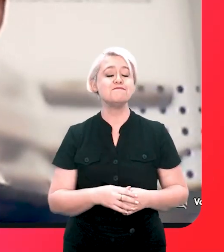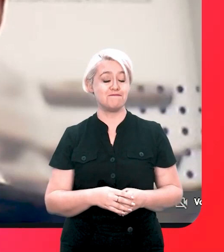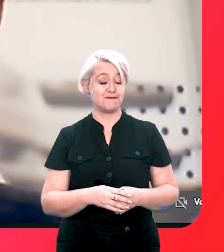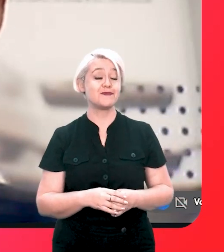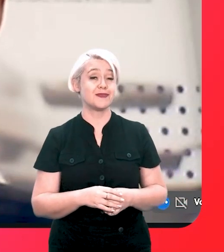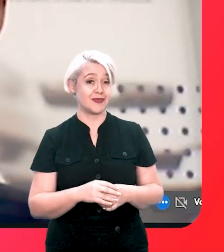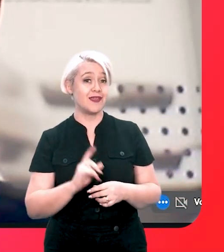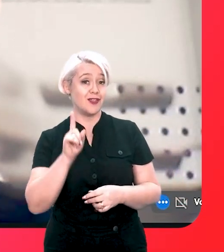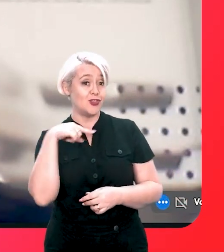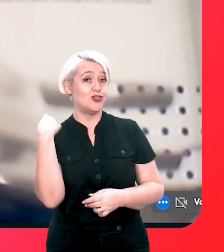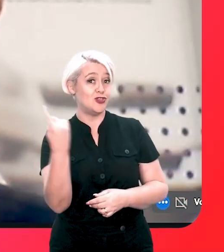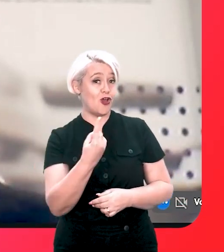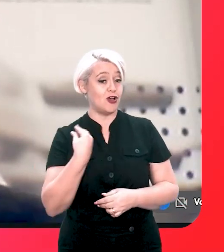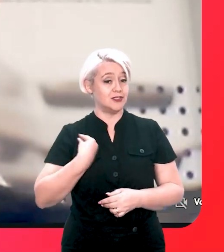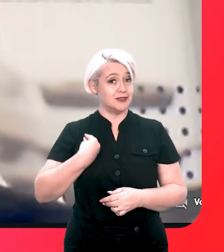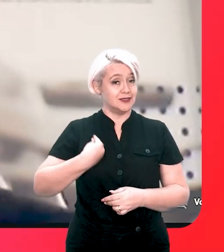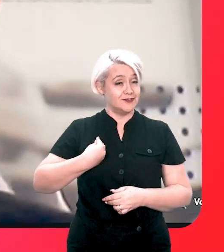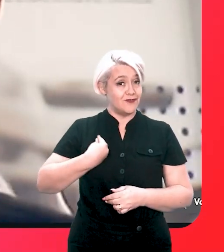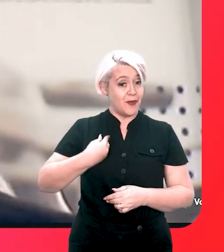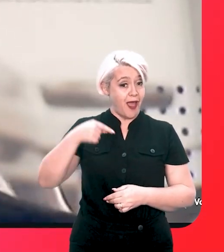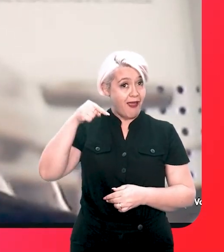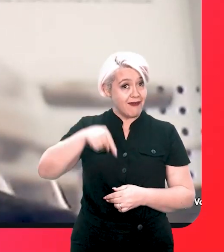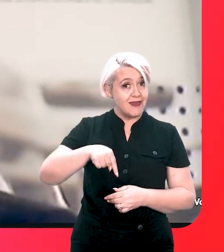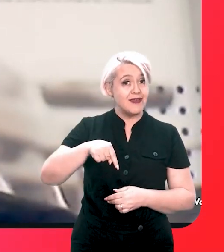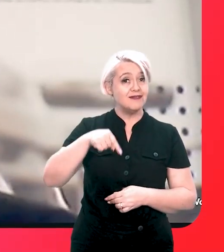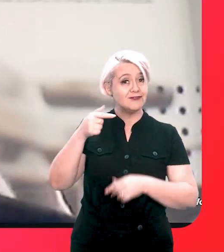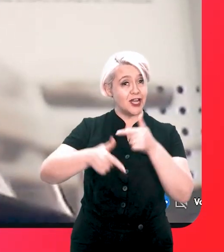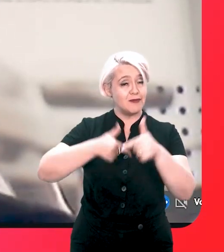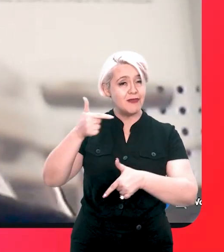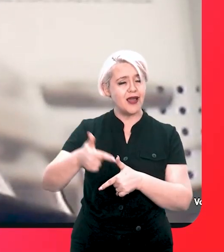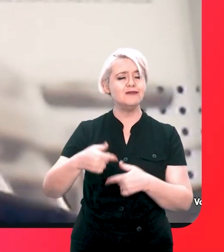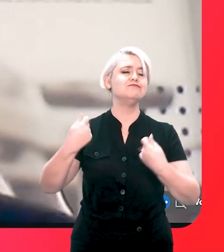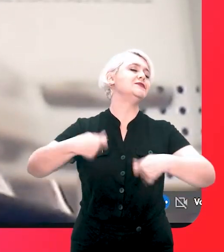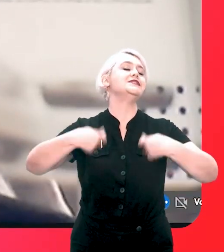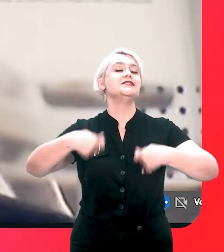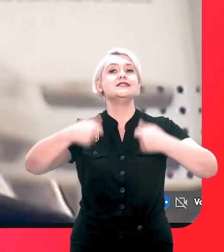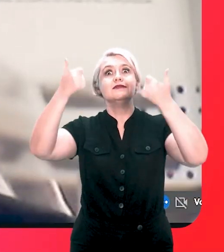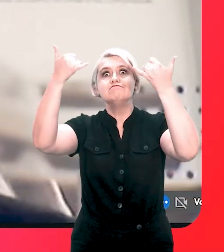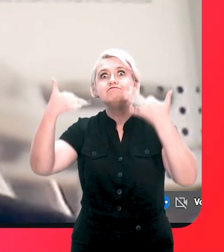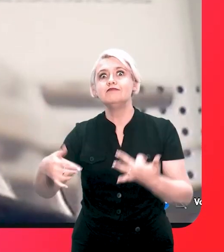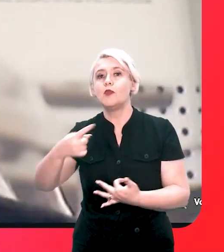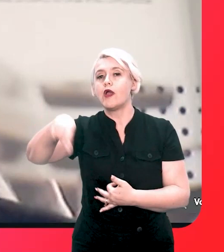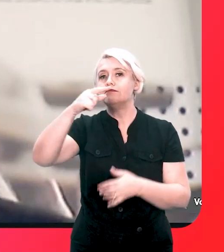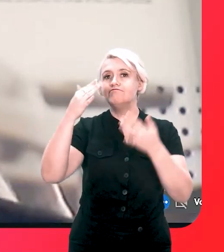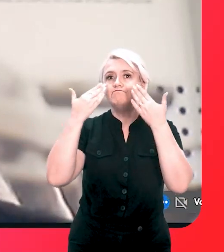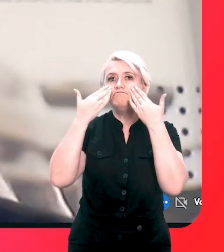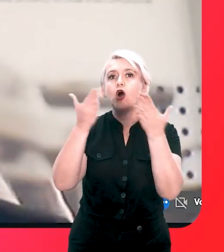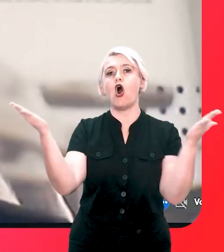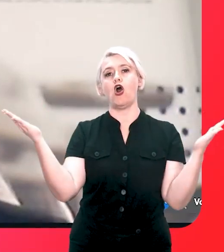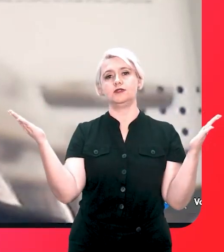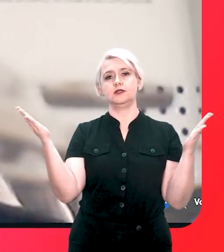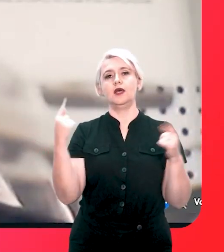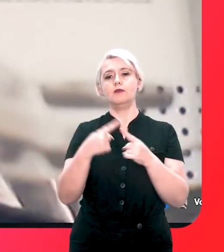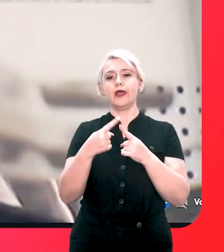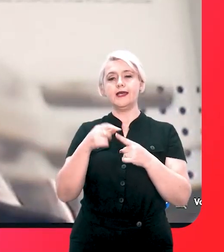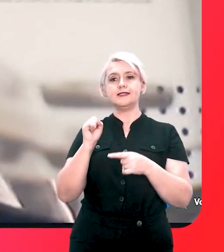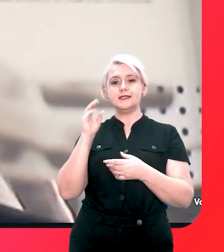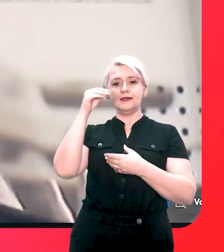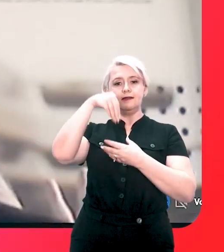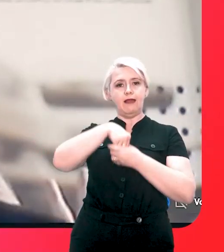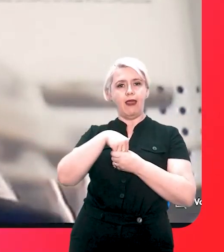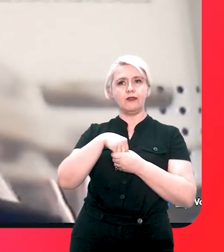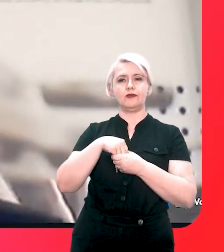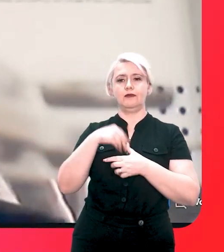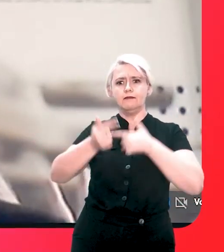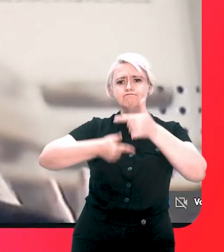e que nós que estamos aqui dentro, às vezes, precisamos falar para enxergar, sabe? Porque quando você está dentro da coisa, tu acha que o que